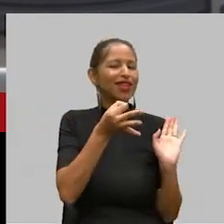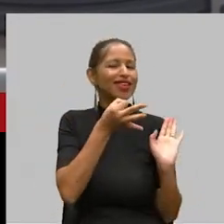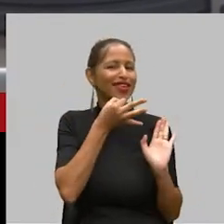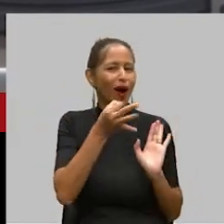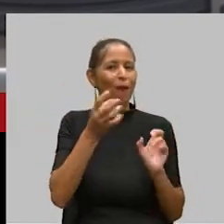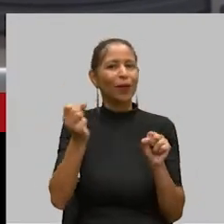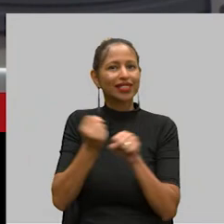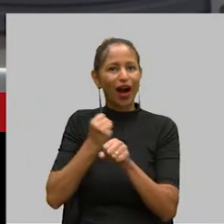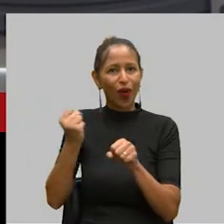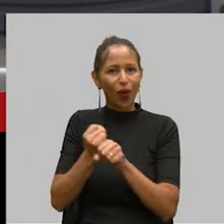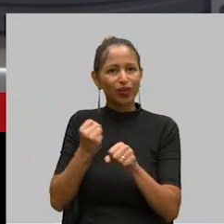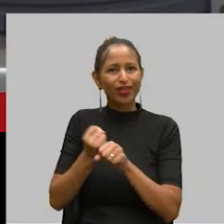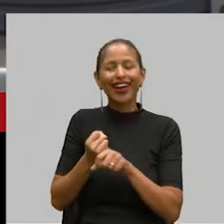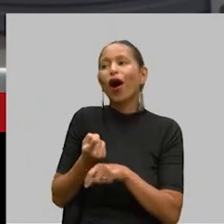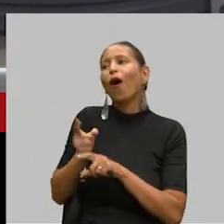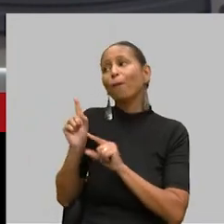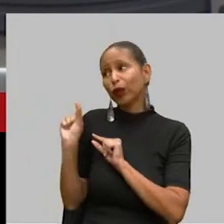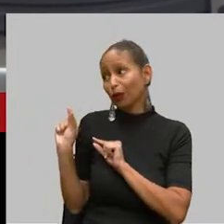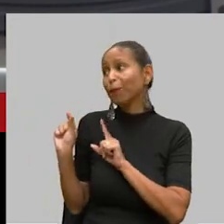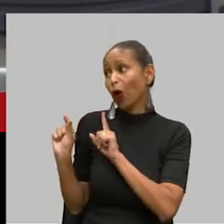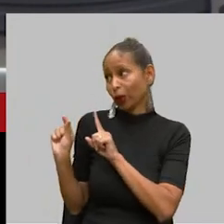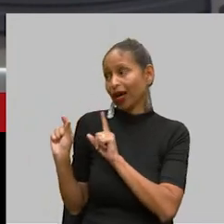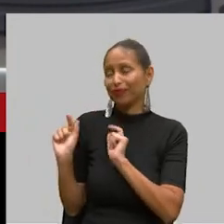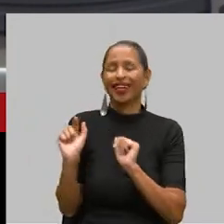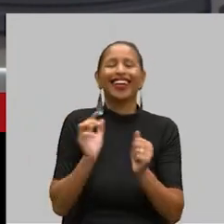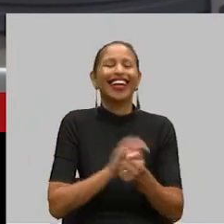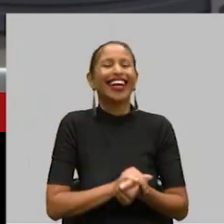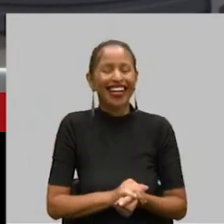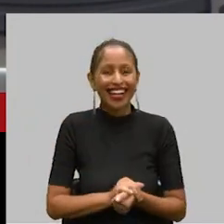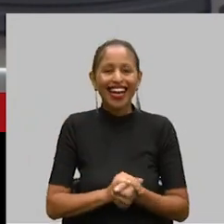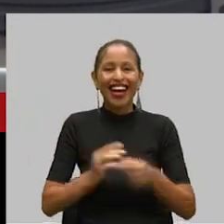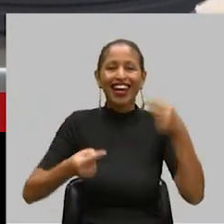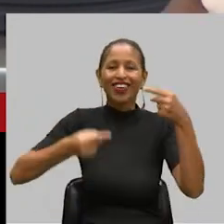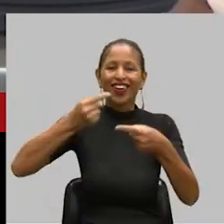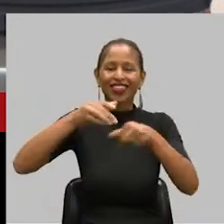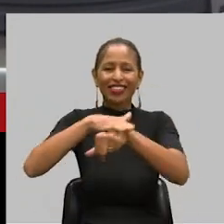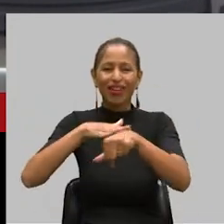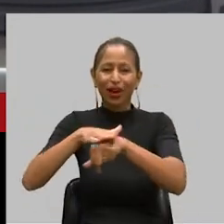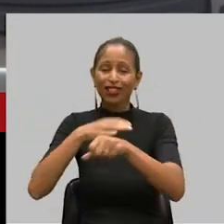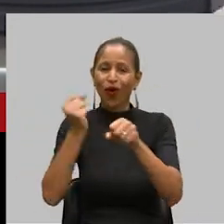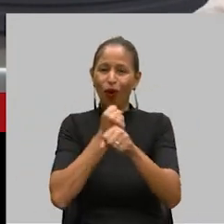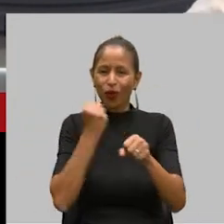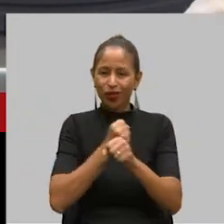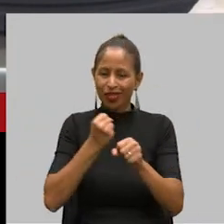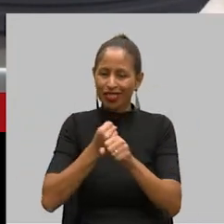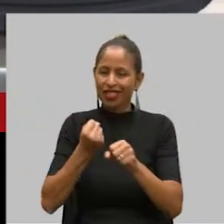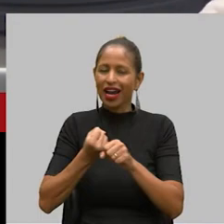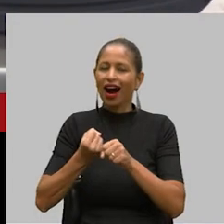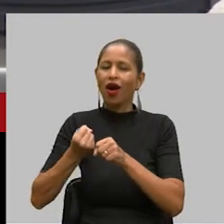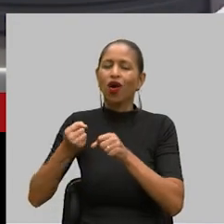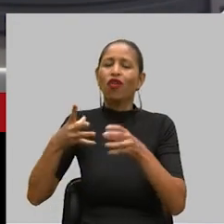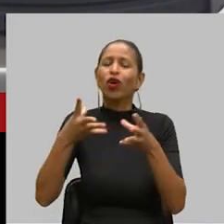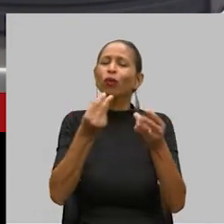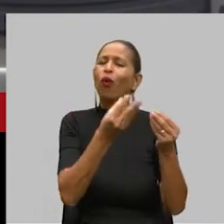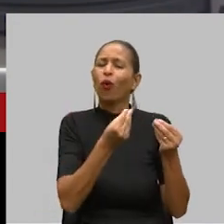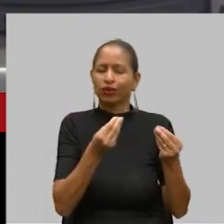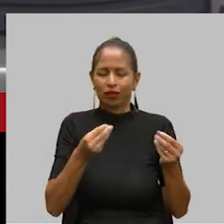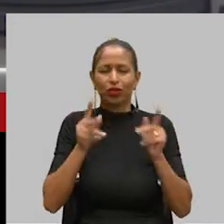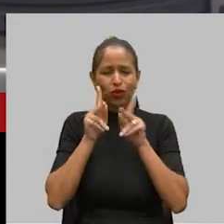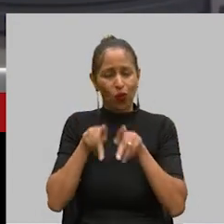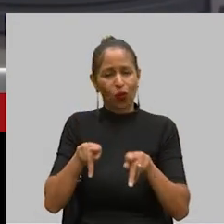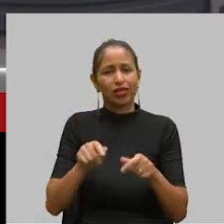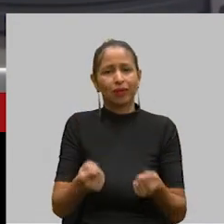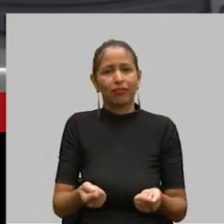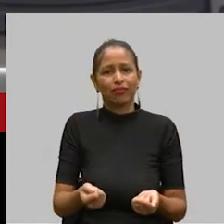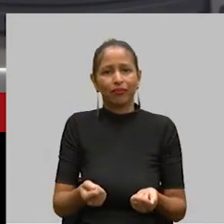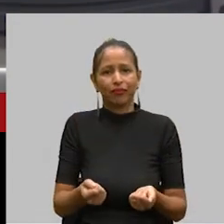construção muito pouco já o tá lembrando todo o debate foi construído de forma muito coletiva né Eh